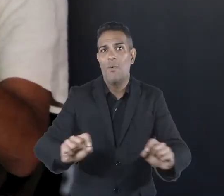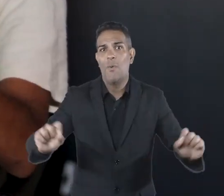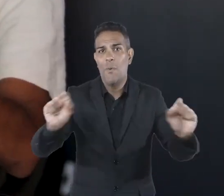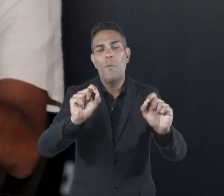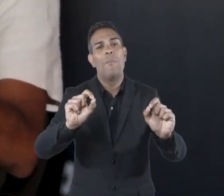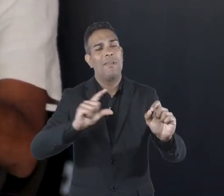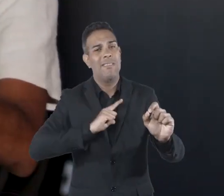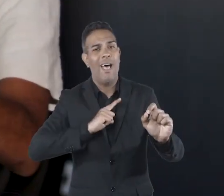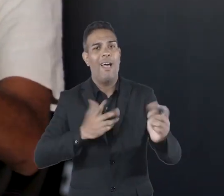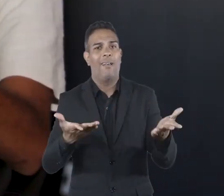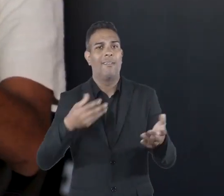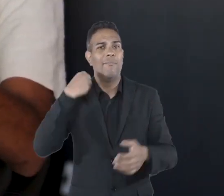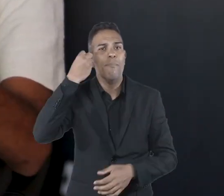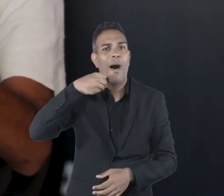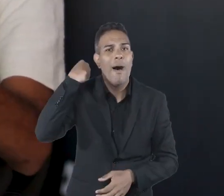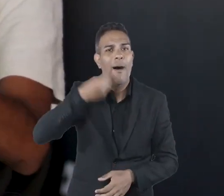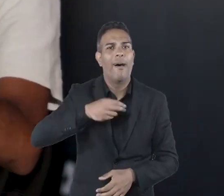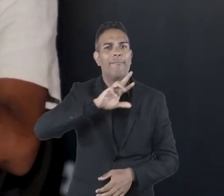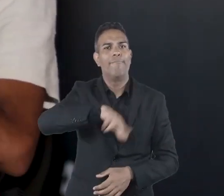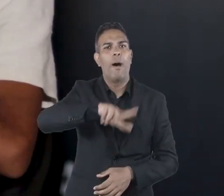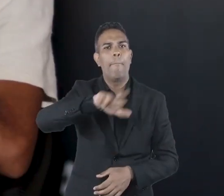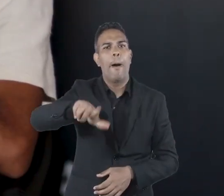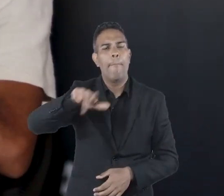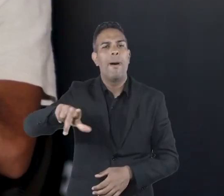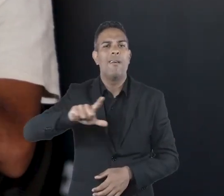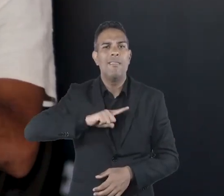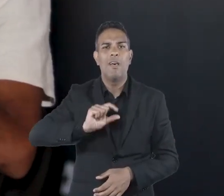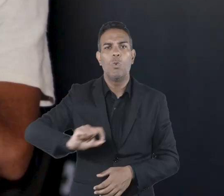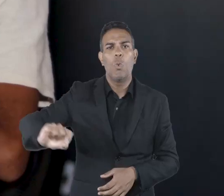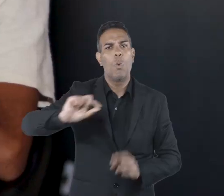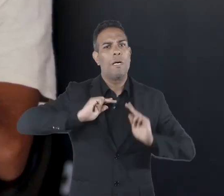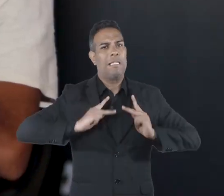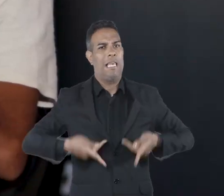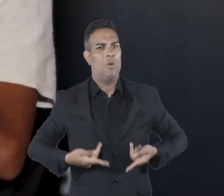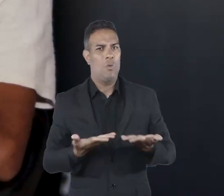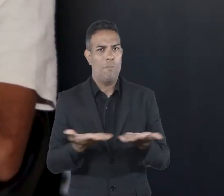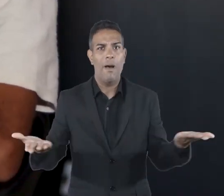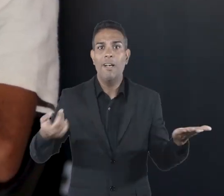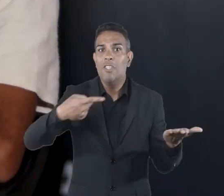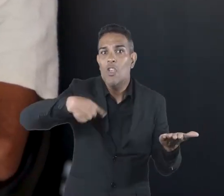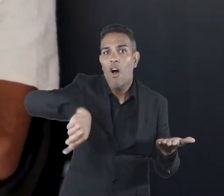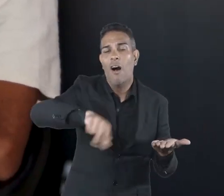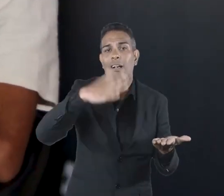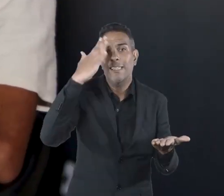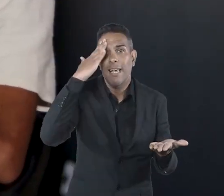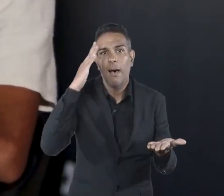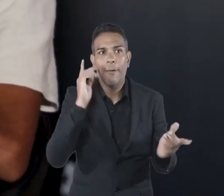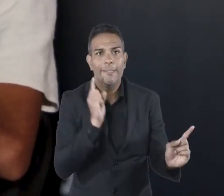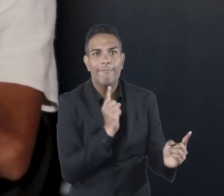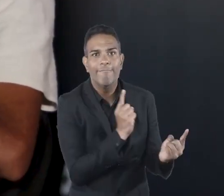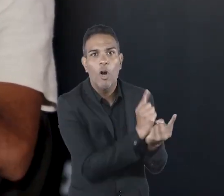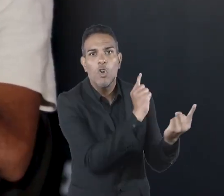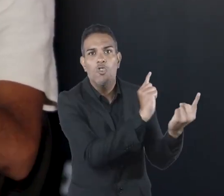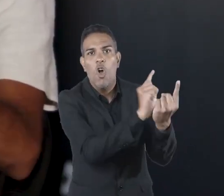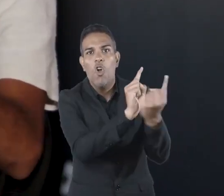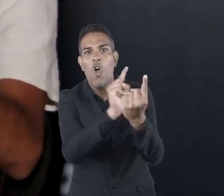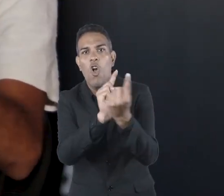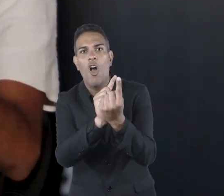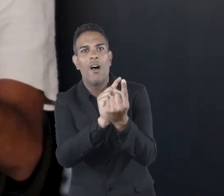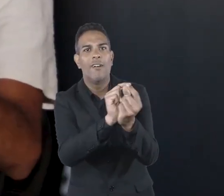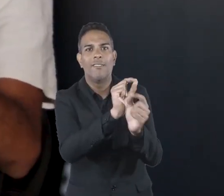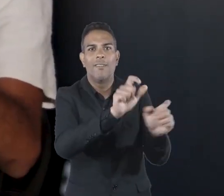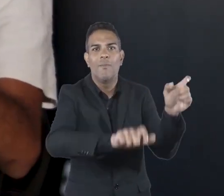estou aqui para falar que são várias experiências, vários casos, vários seres humanos que a